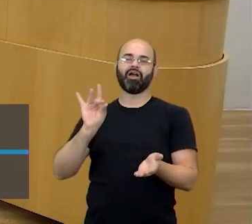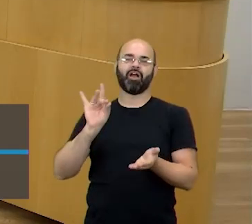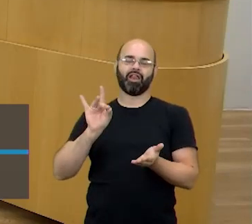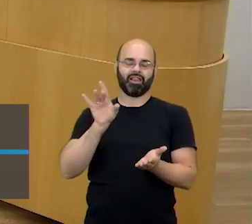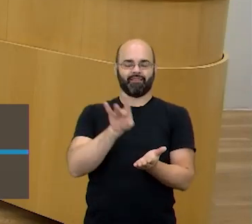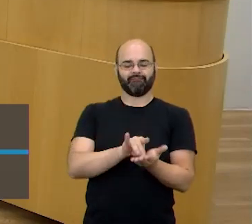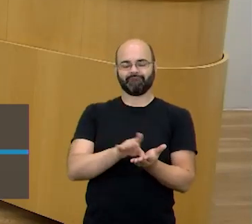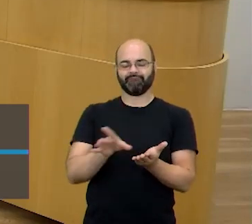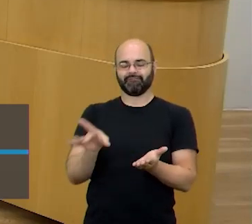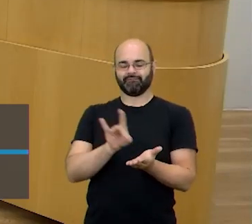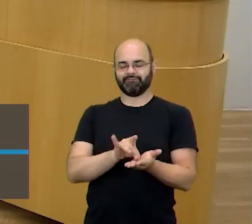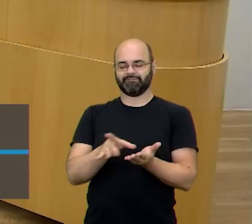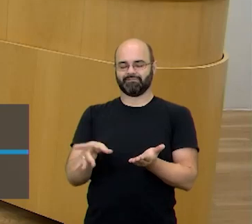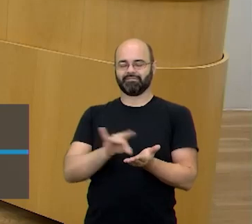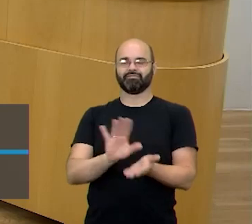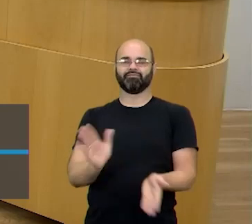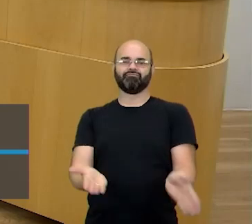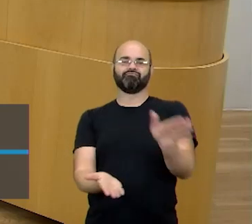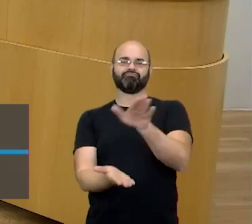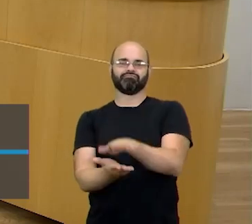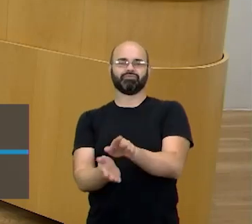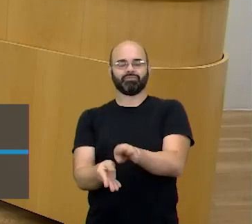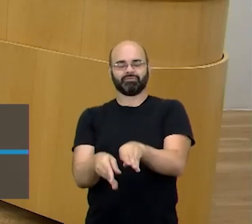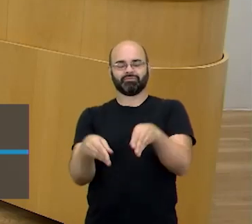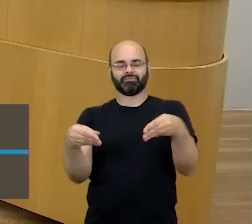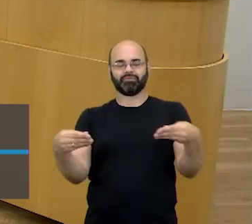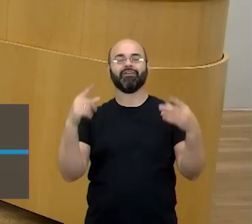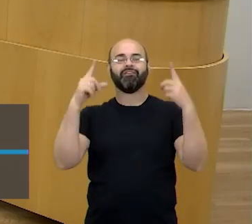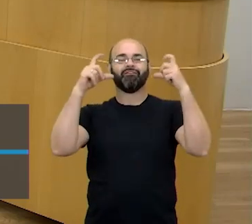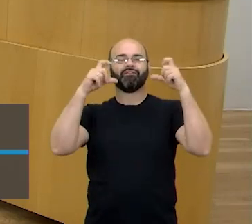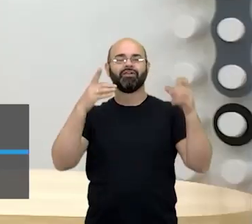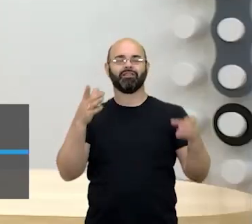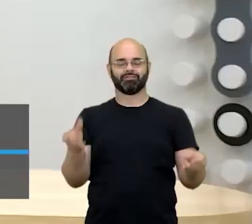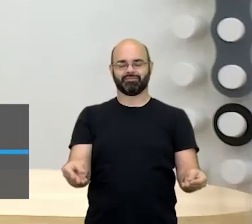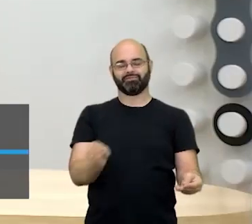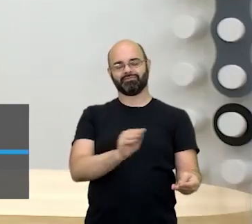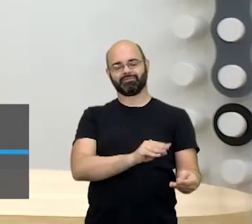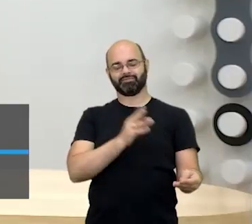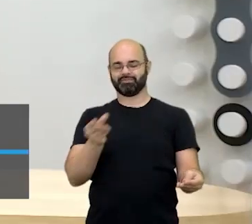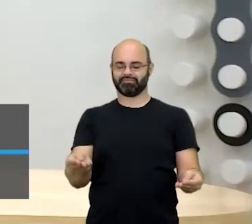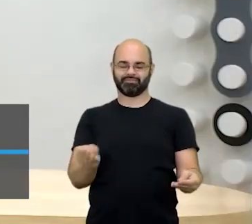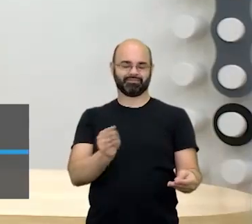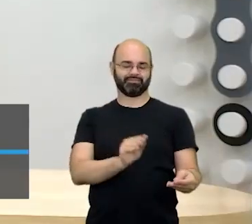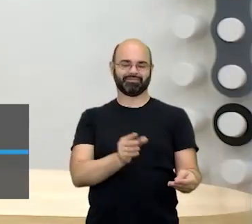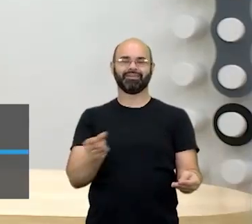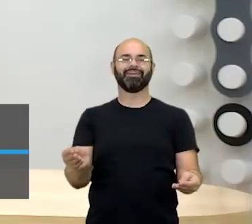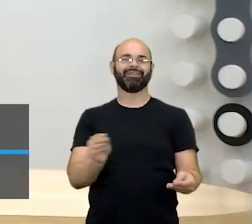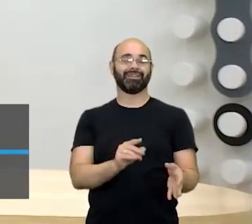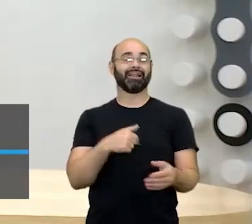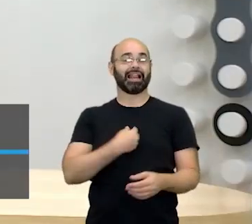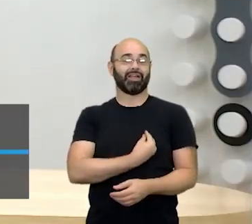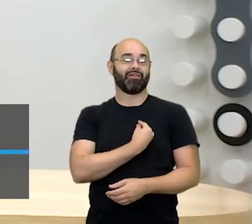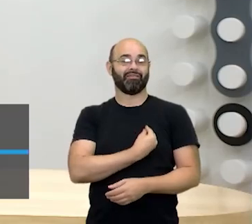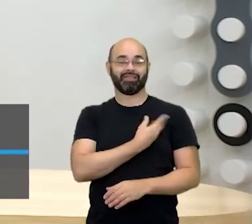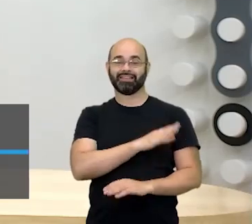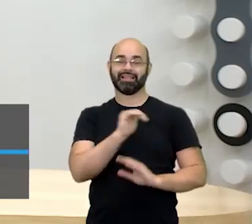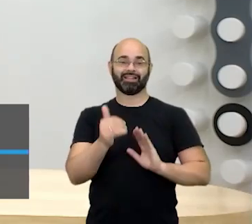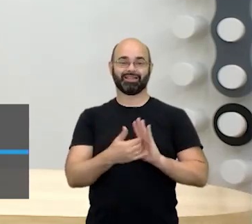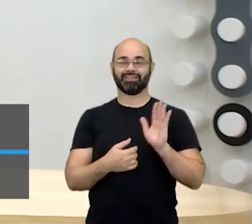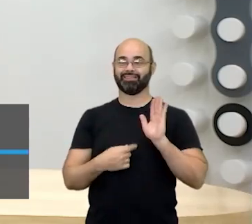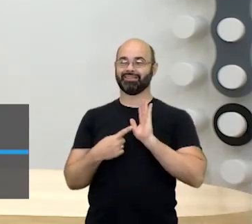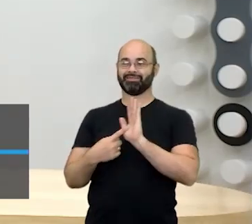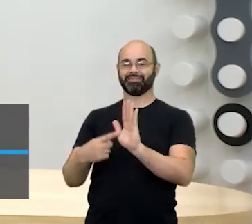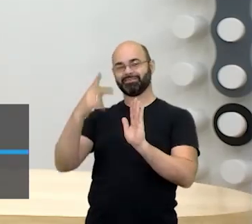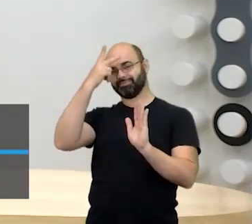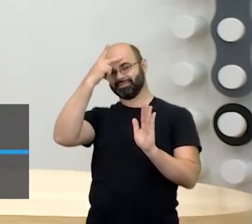família curtia colar nas pagininhas. Você ia lá na loja, né? O cara sabia tudo da sua vida também, dependendo da loja que você levava,